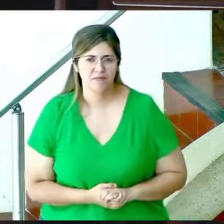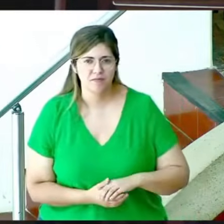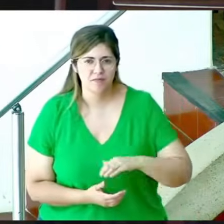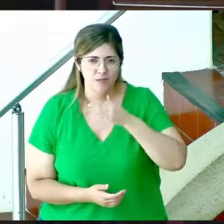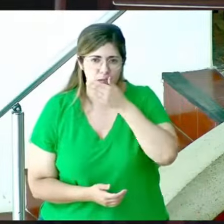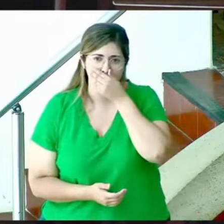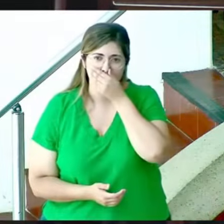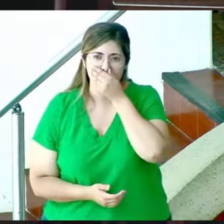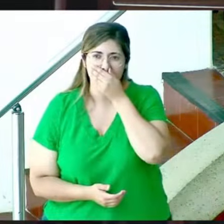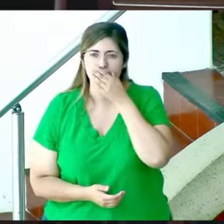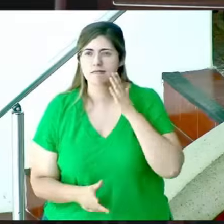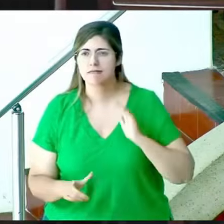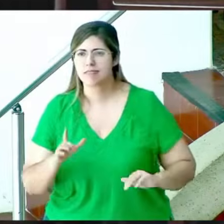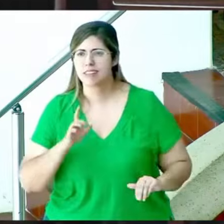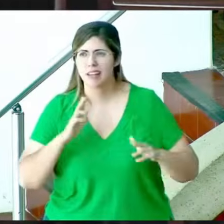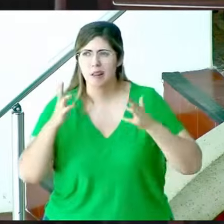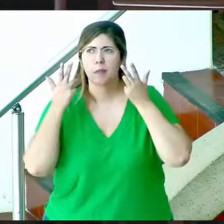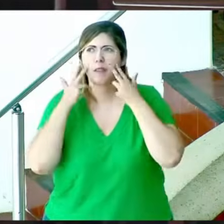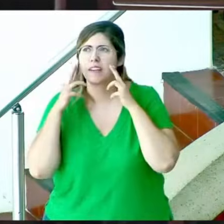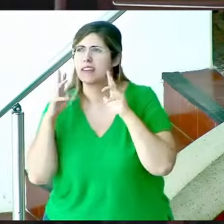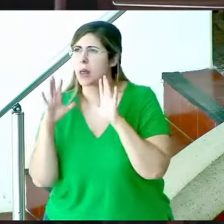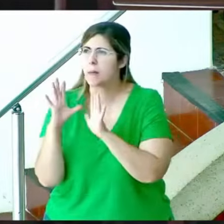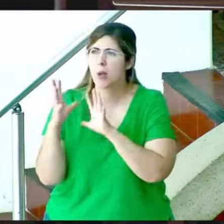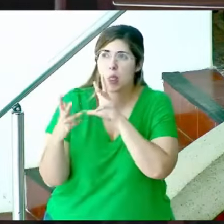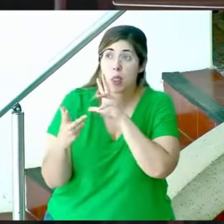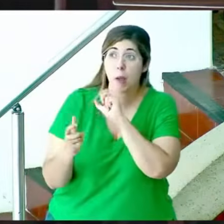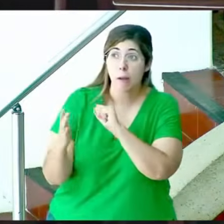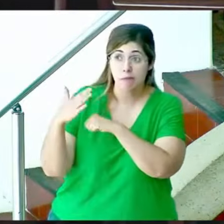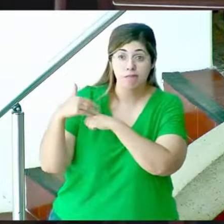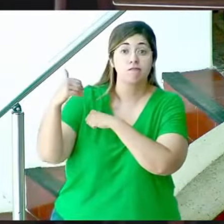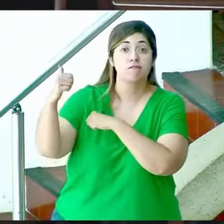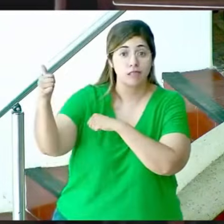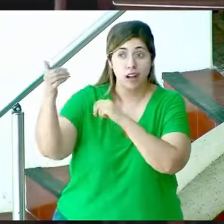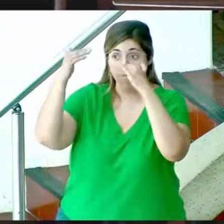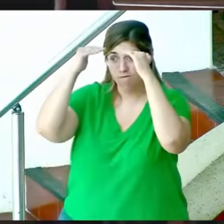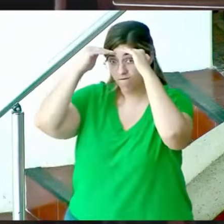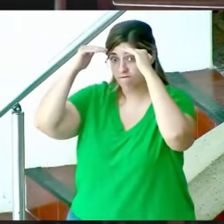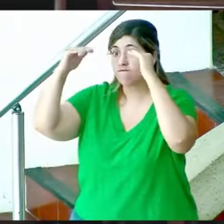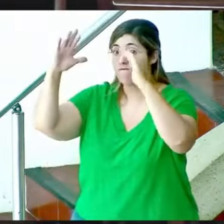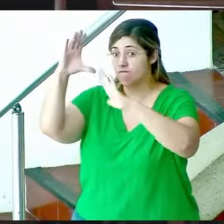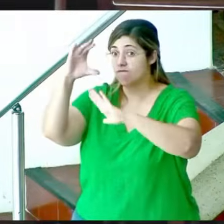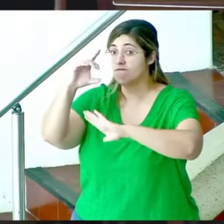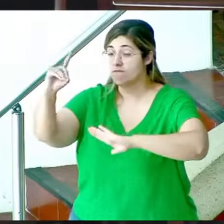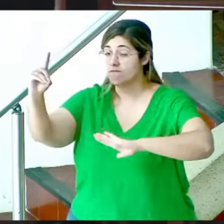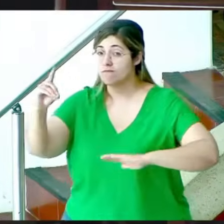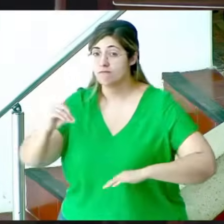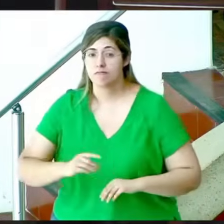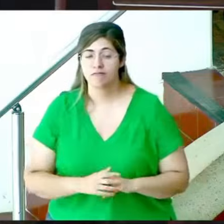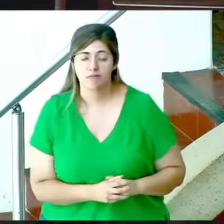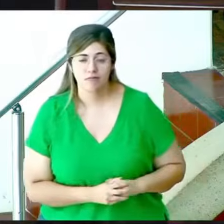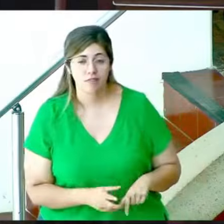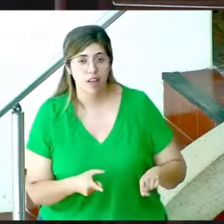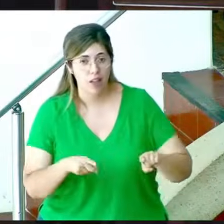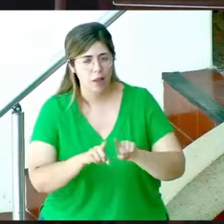o seu testemunho no mundo, porque ela é chamada a uma obediência ativa. É isso que é o cristão.